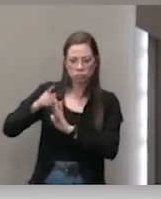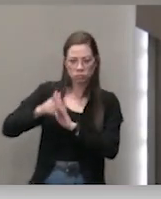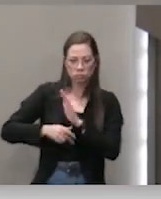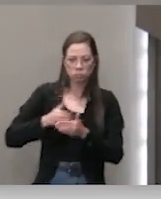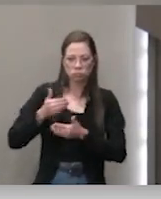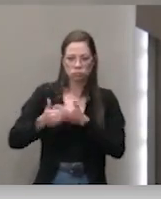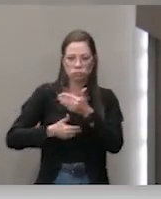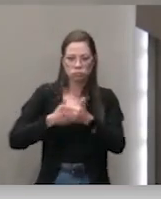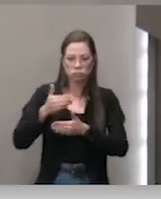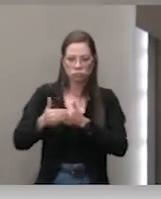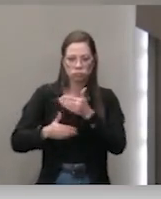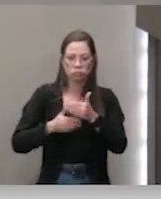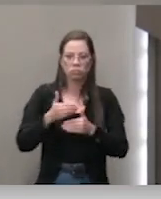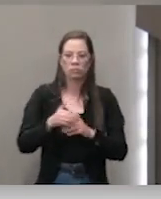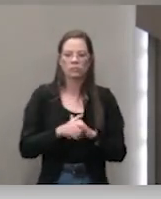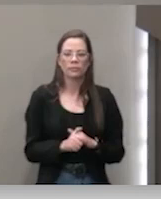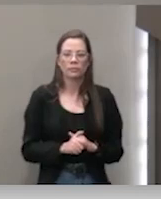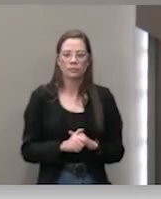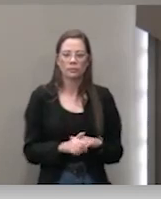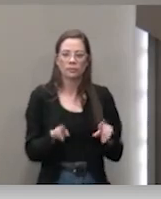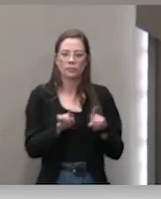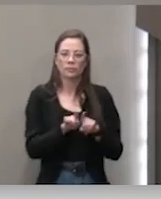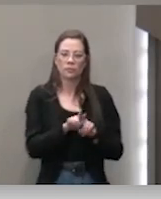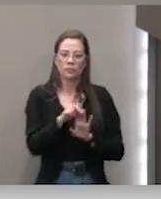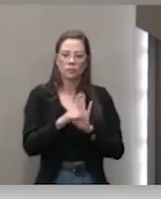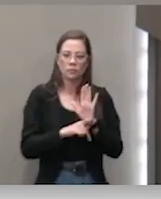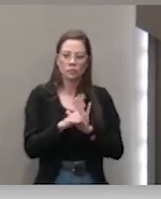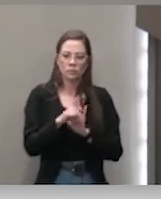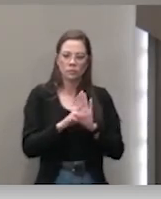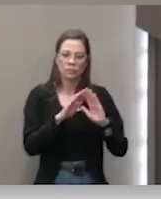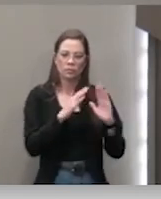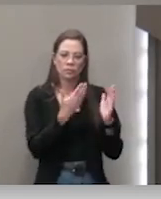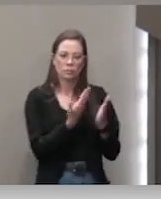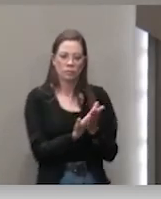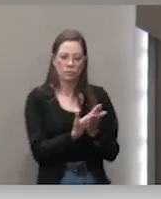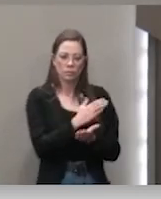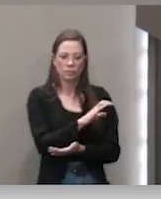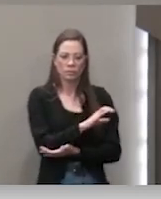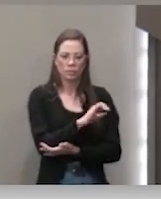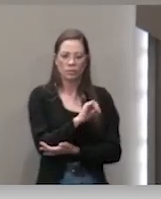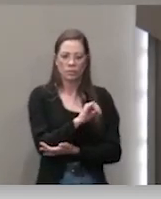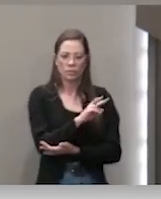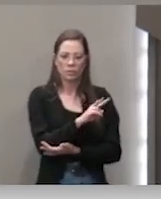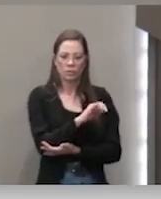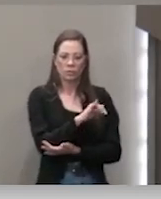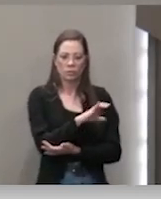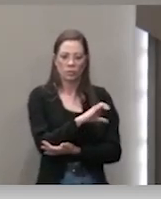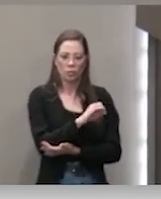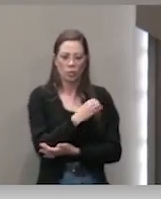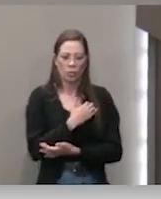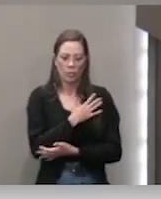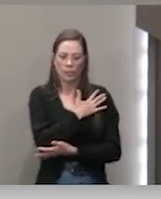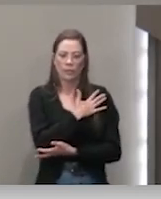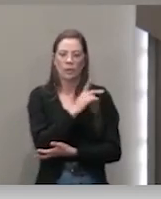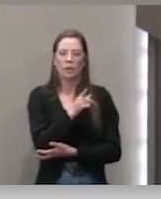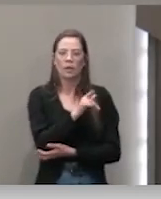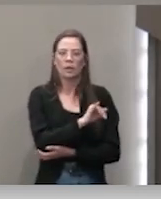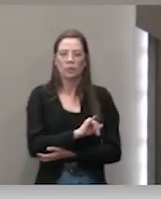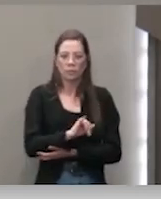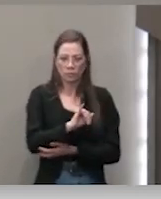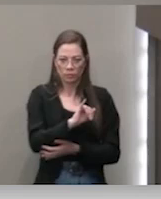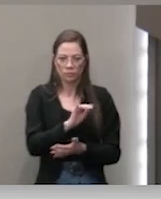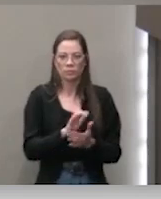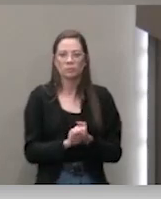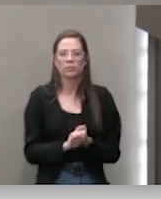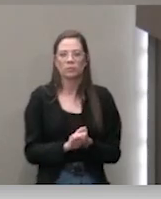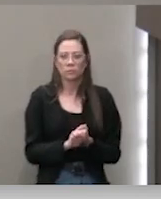irão tramitar na casa. E esse projeto da Escola Cívico-Militar é importante,